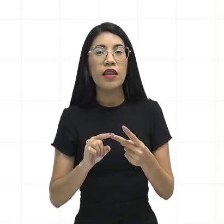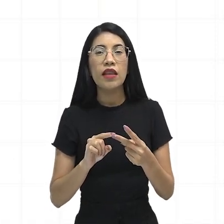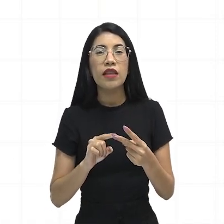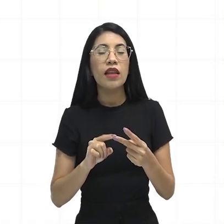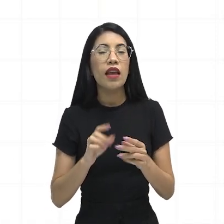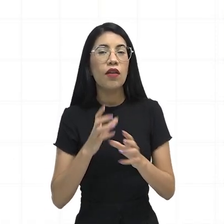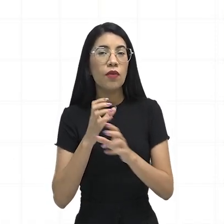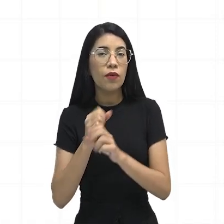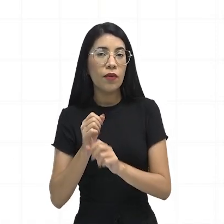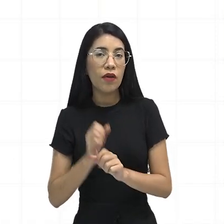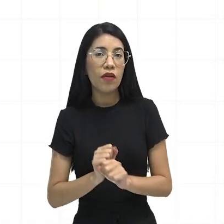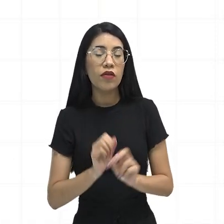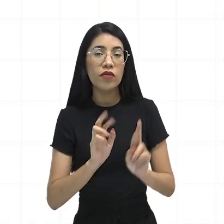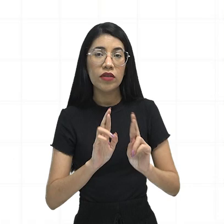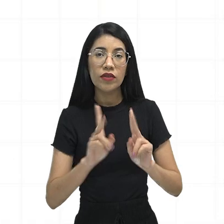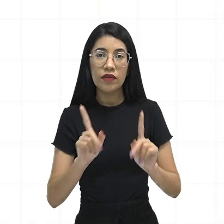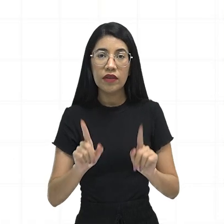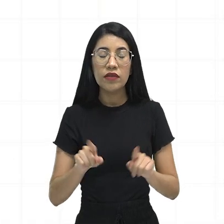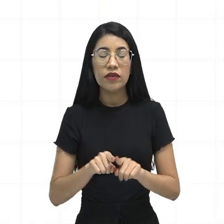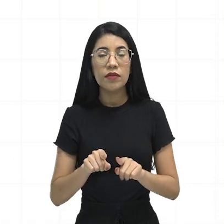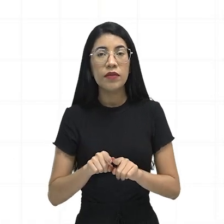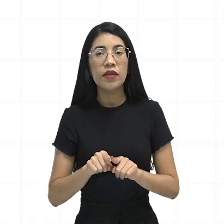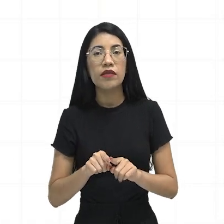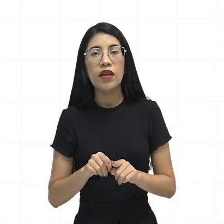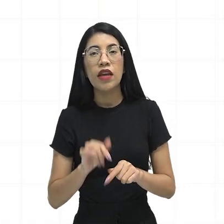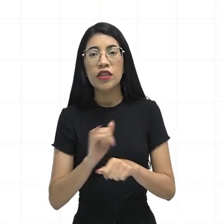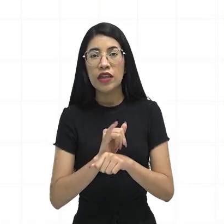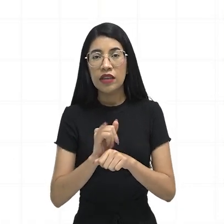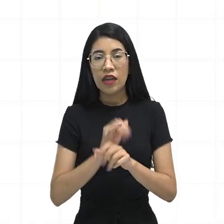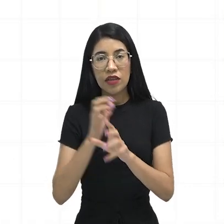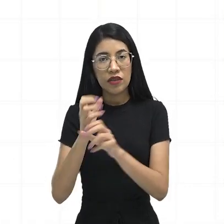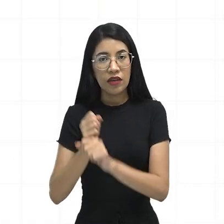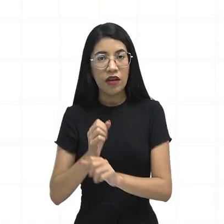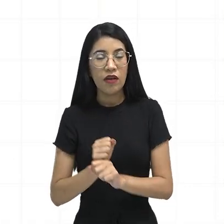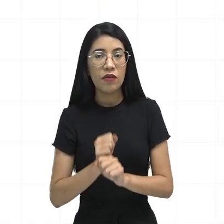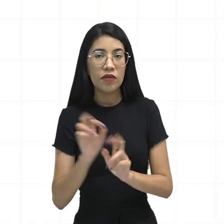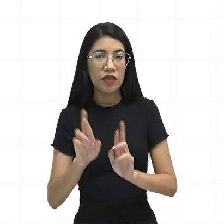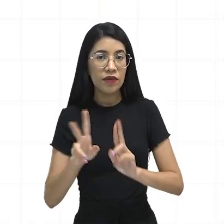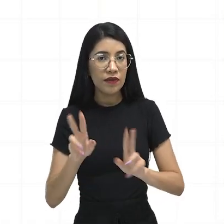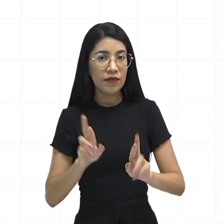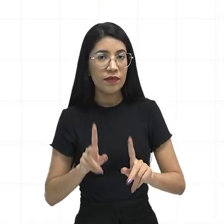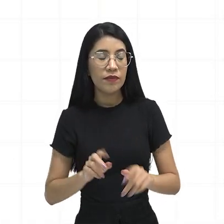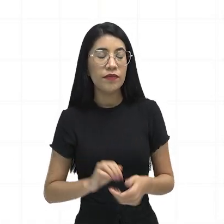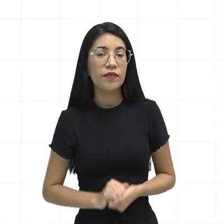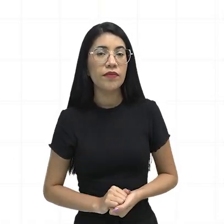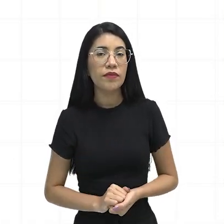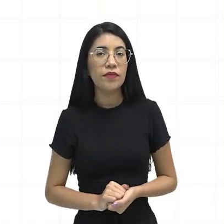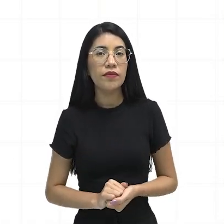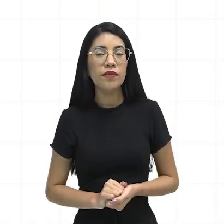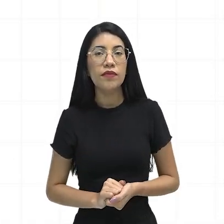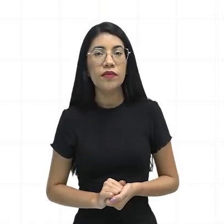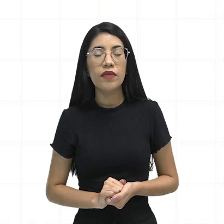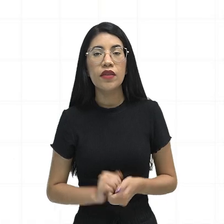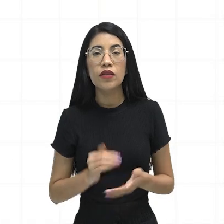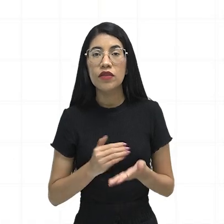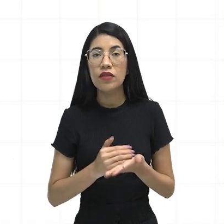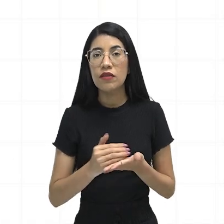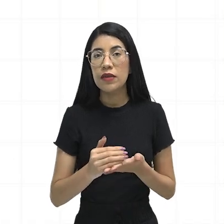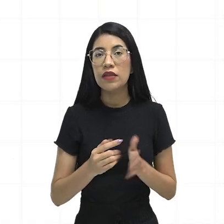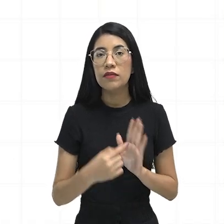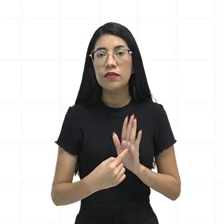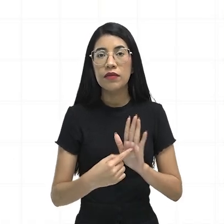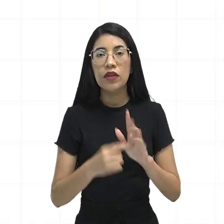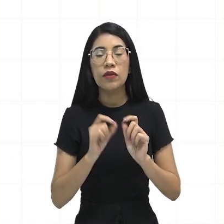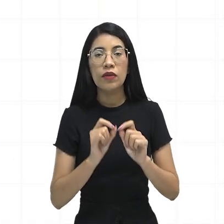tem operações diferentes ou modos diferentes de realizar tais operações. Vamos iniciar então